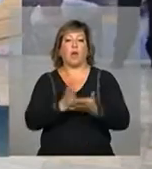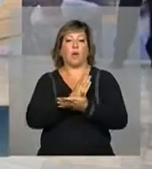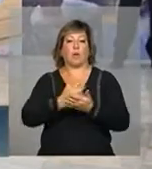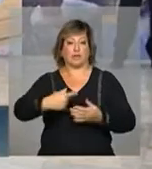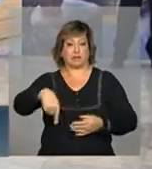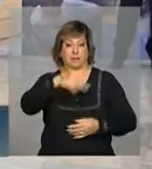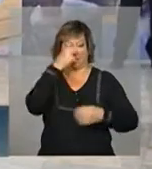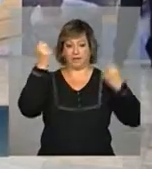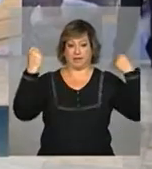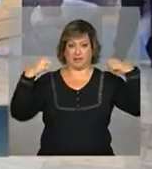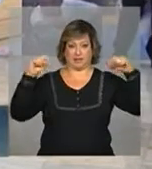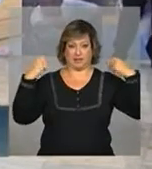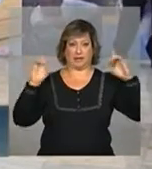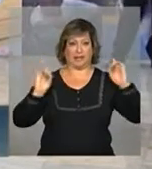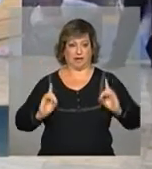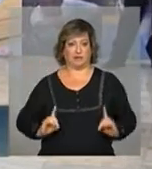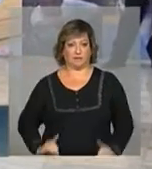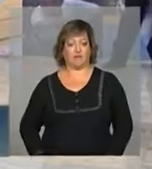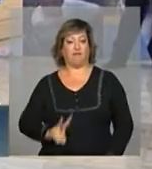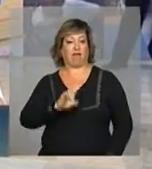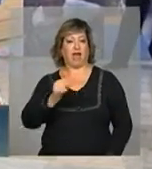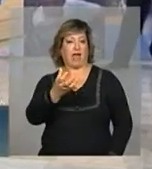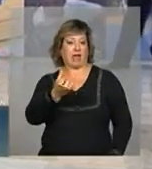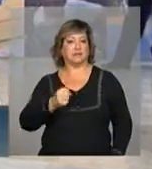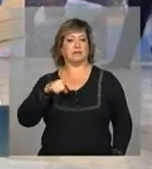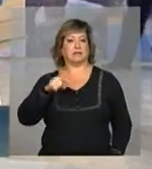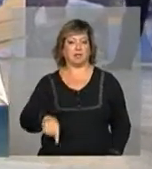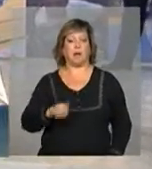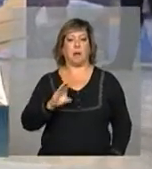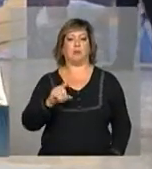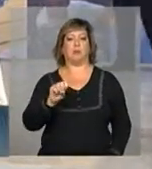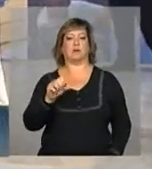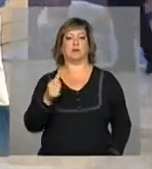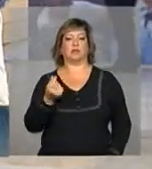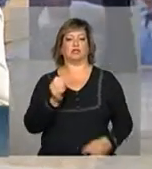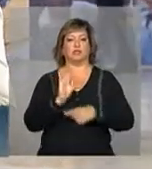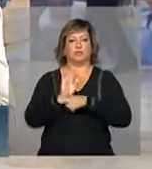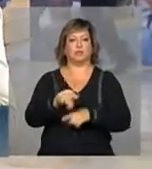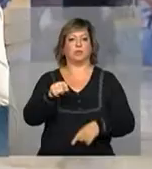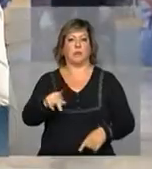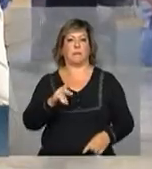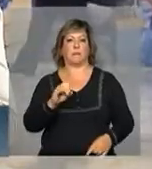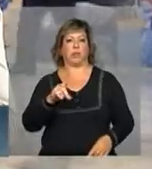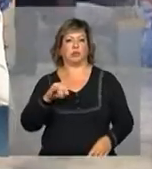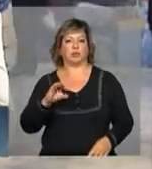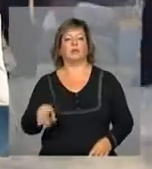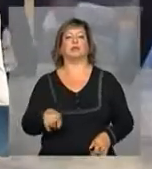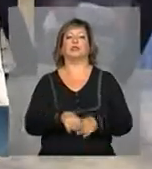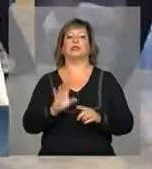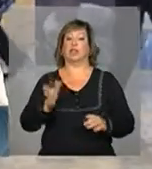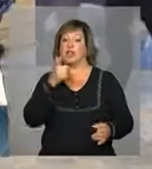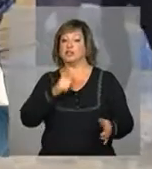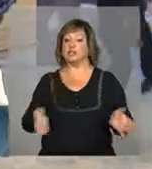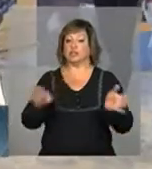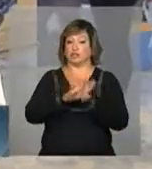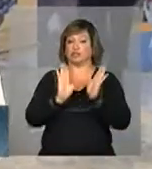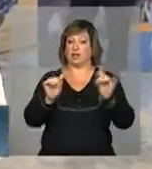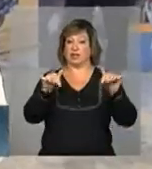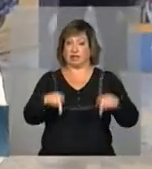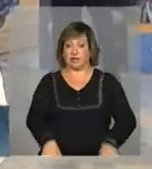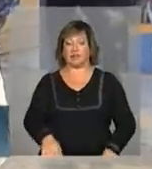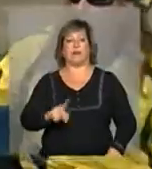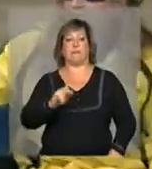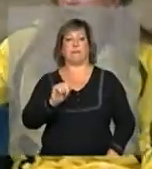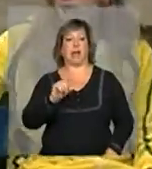atletas paralímpicos que vão ser beneficiados com a Bolsa Atleta Pódio já chegaram aqui no Salão Nobre do Palácio do Planalto. Alguns